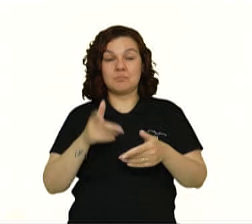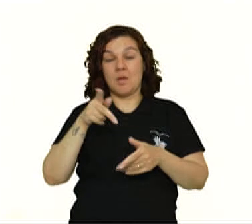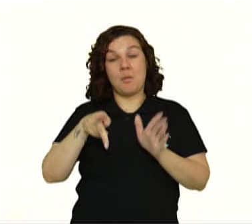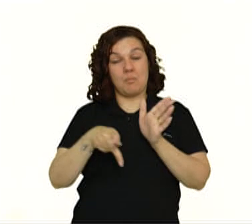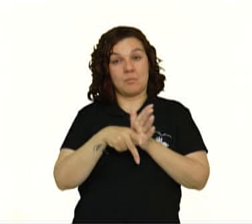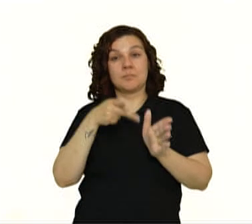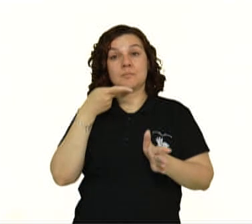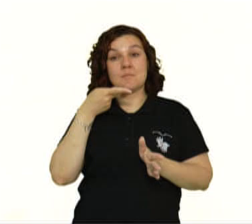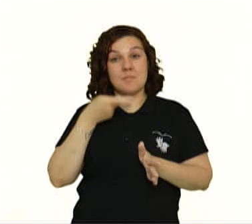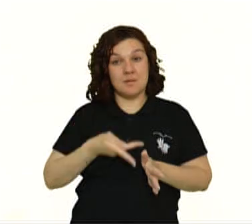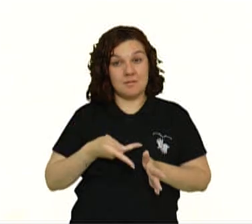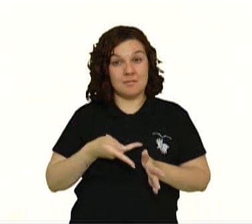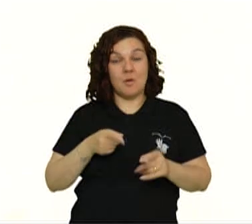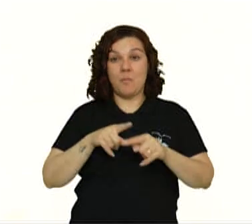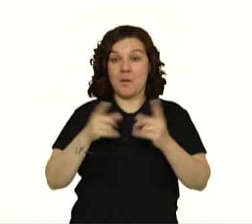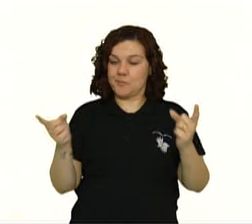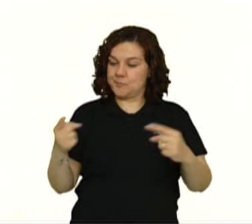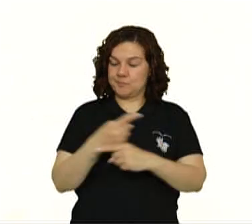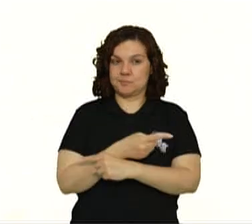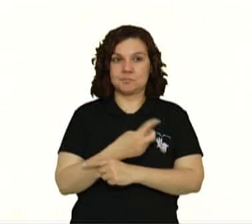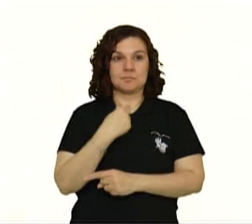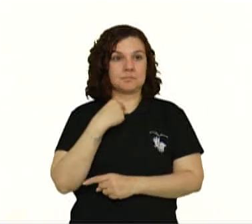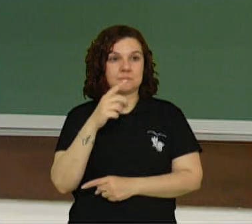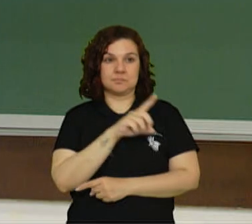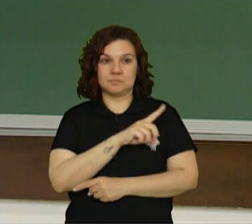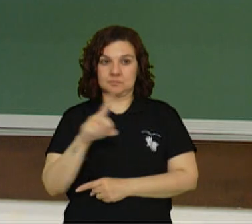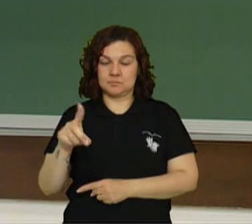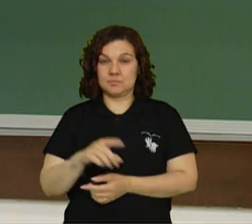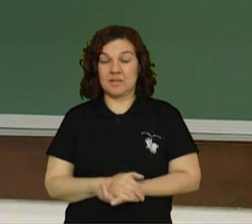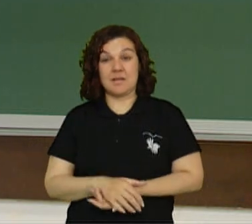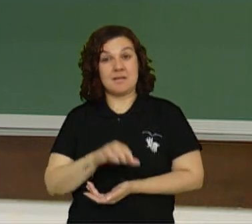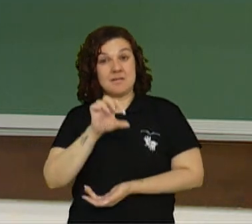Platão, mas o contrário não vale. Então,